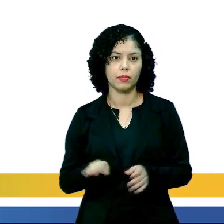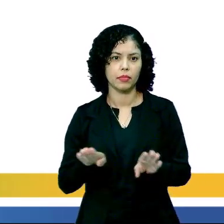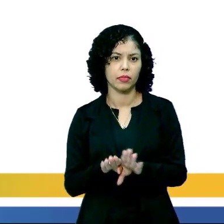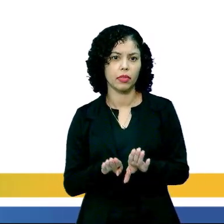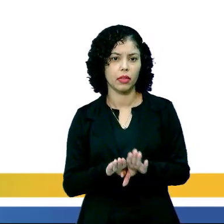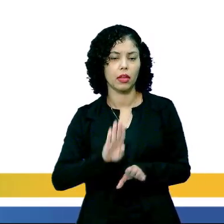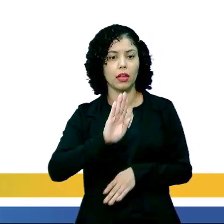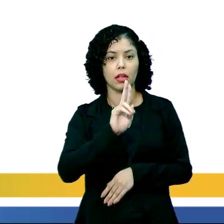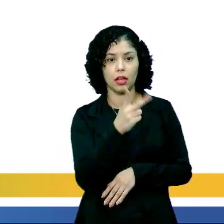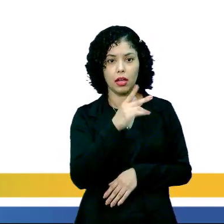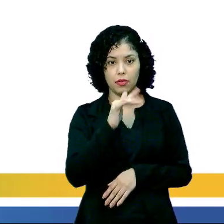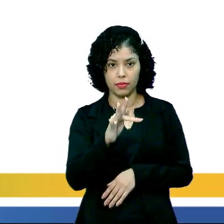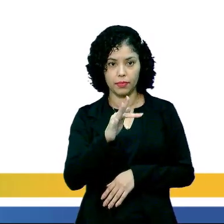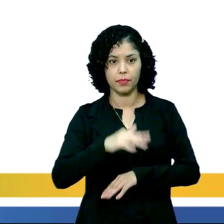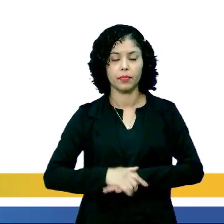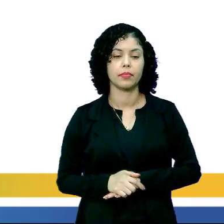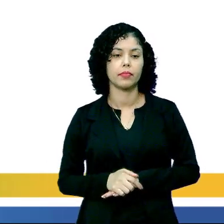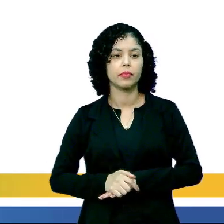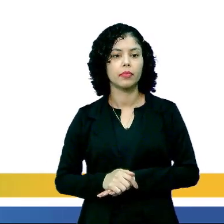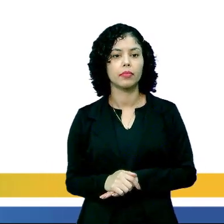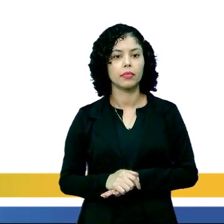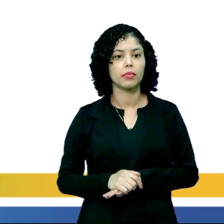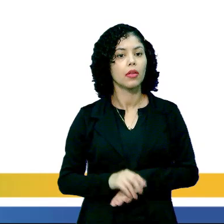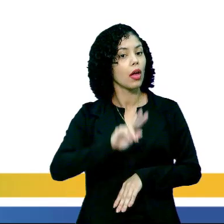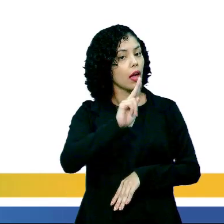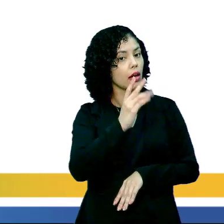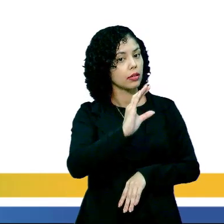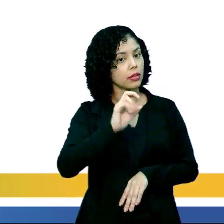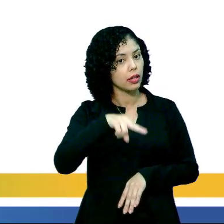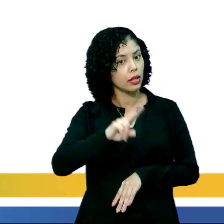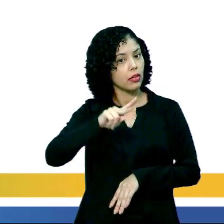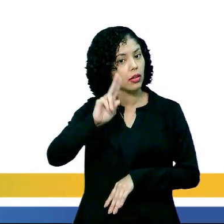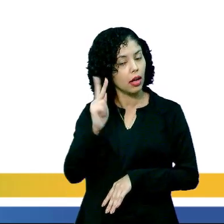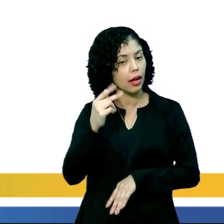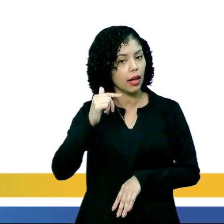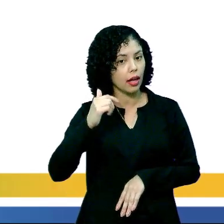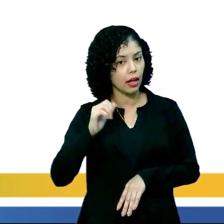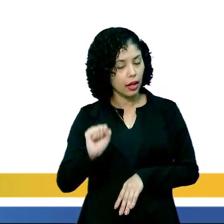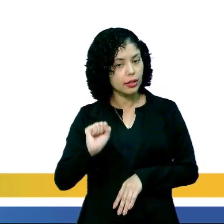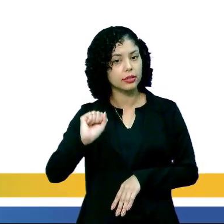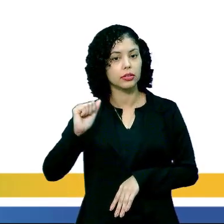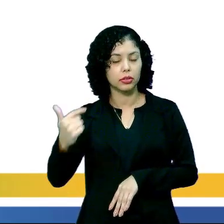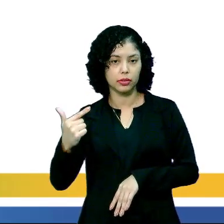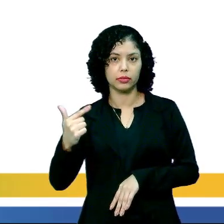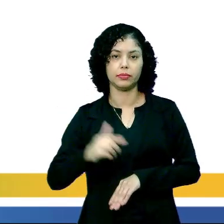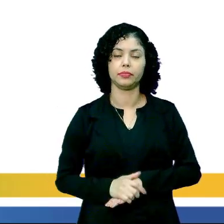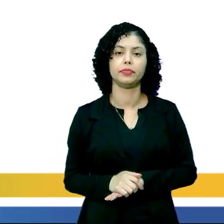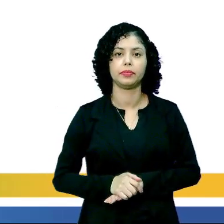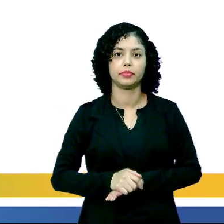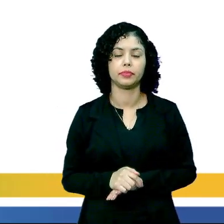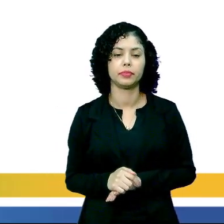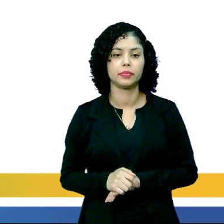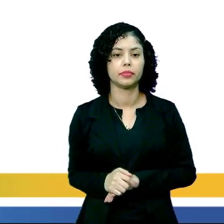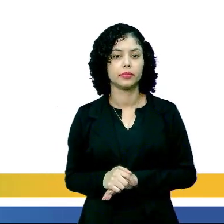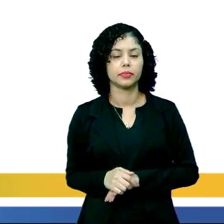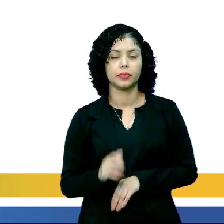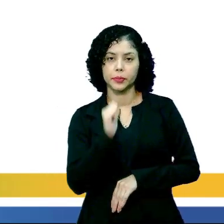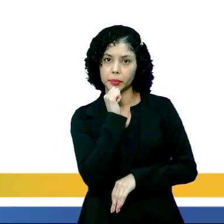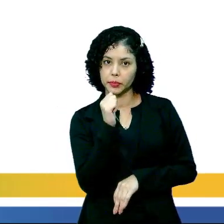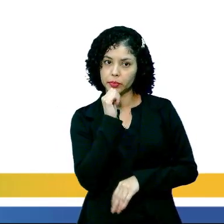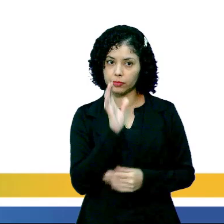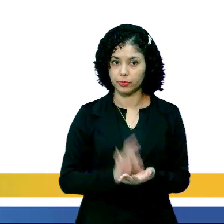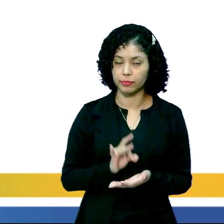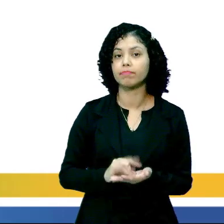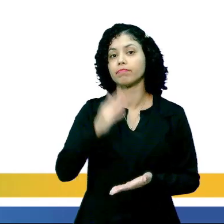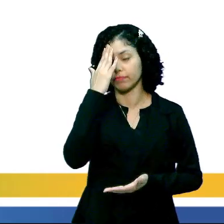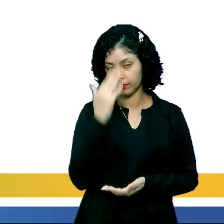o ácido fluorídrico HF sendo ácido moderado e os fracos ácidos cianídrico e ácido sulfídrico aí realmente